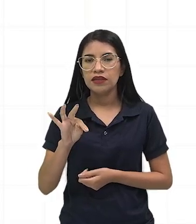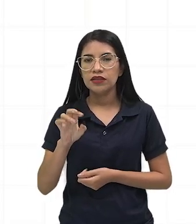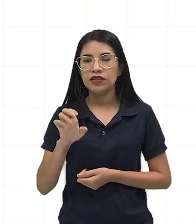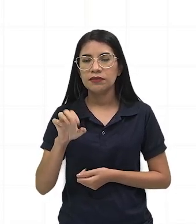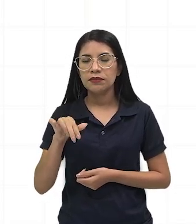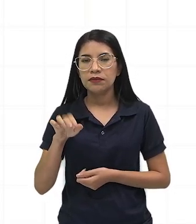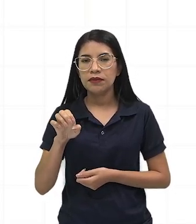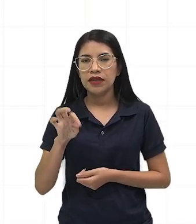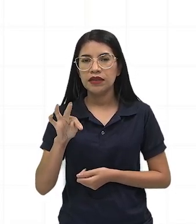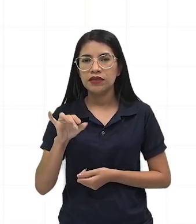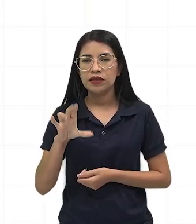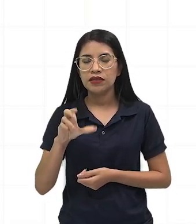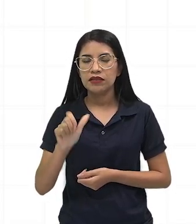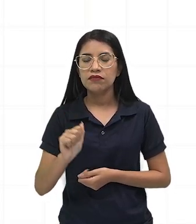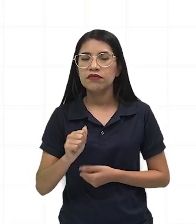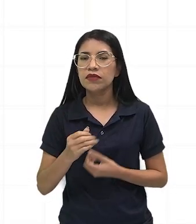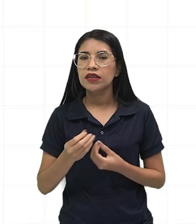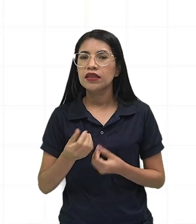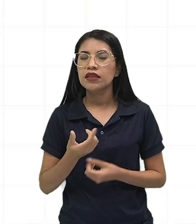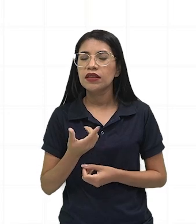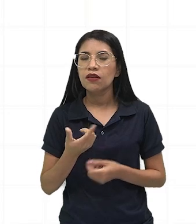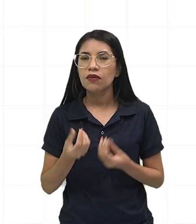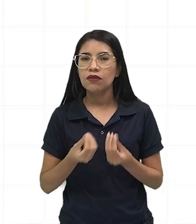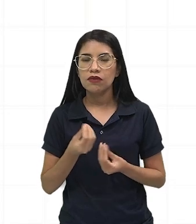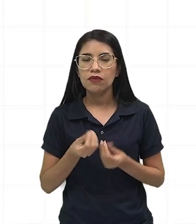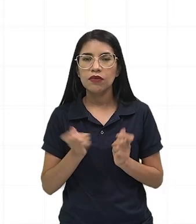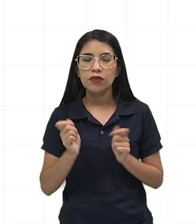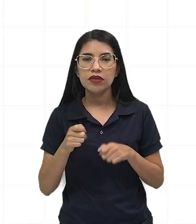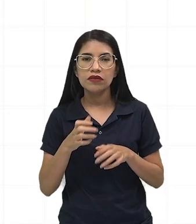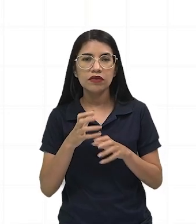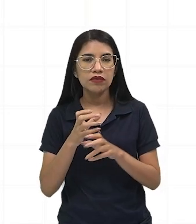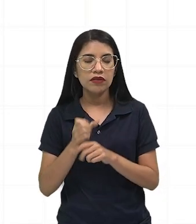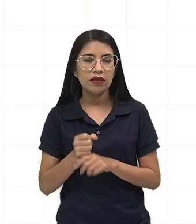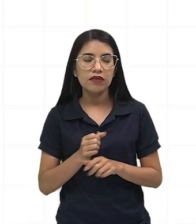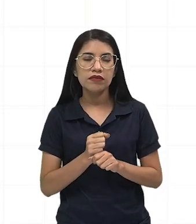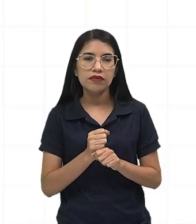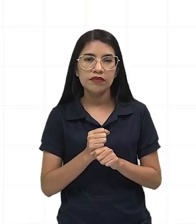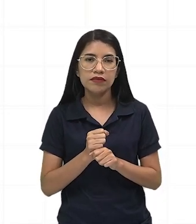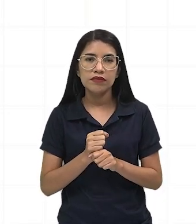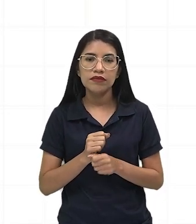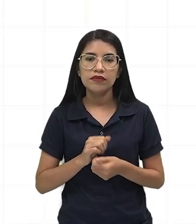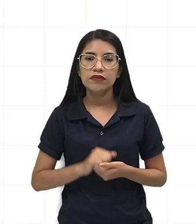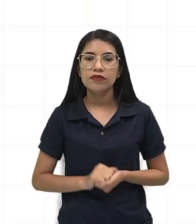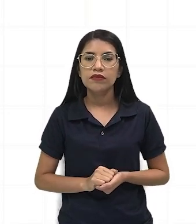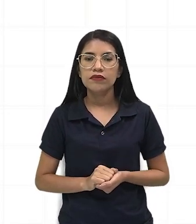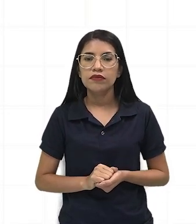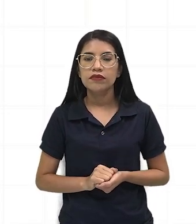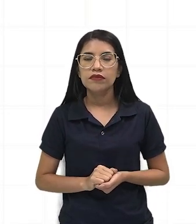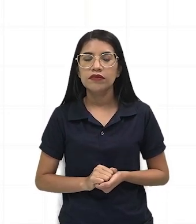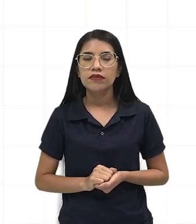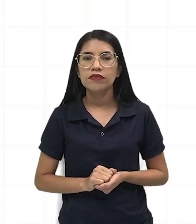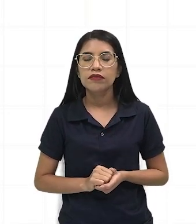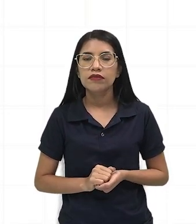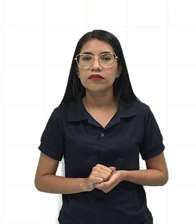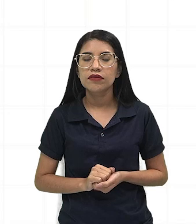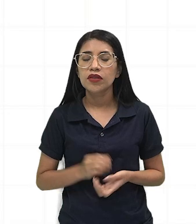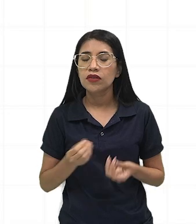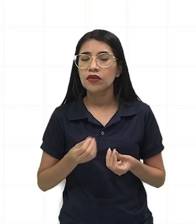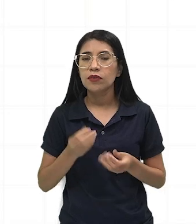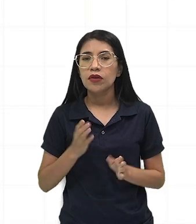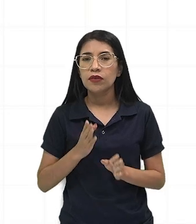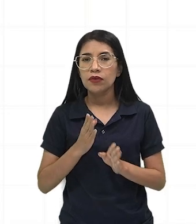vamos ver uma outra. E como é que eu faço, eu descubro a